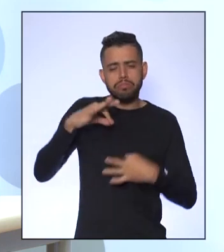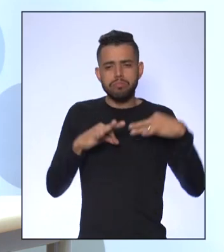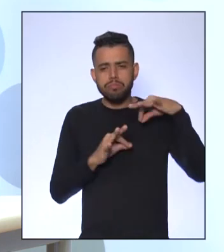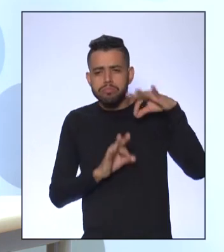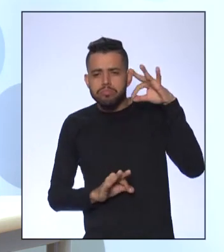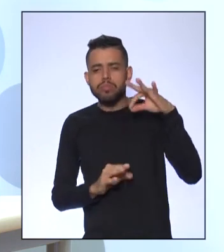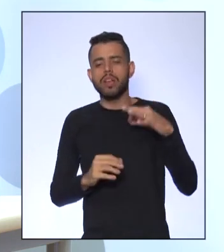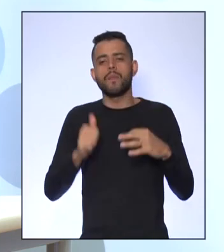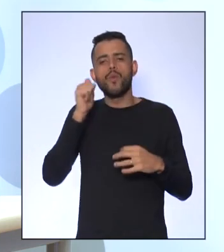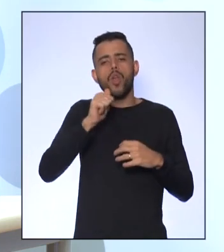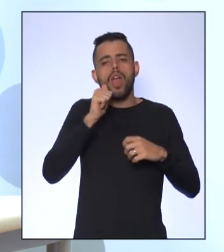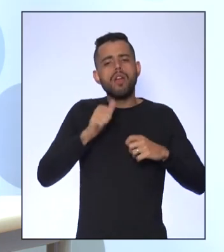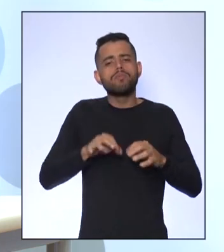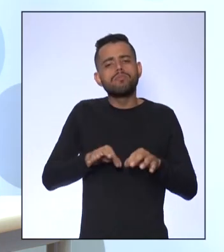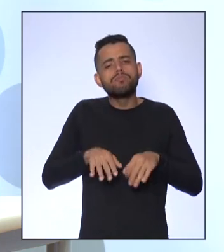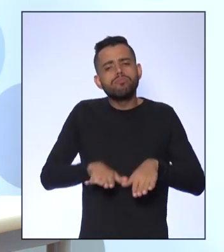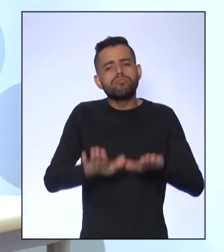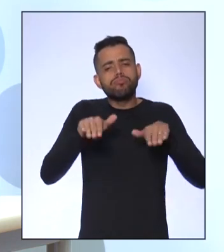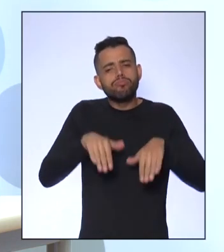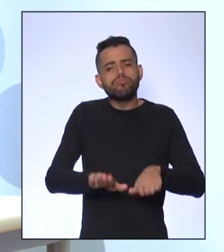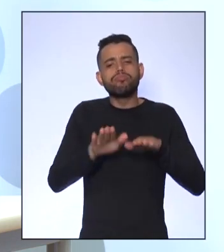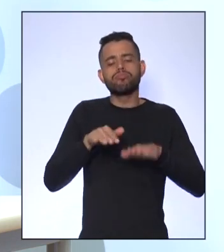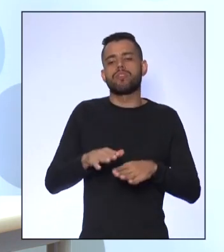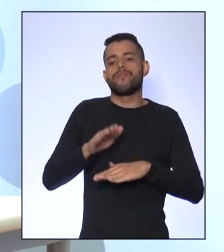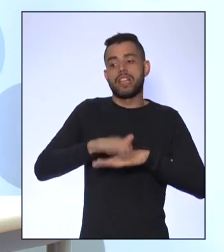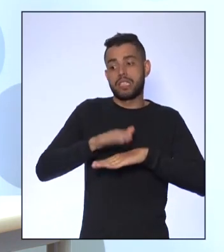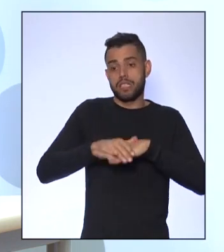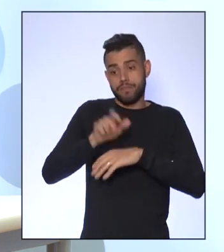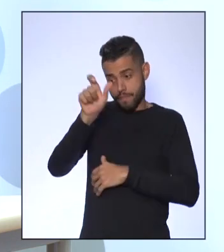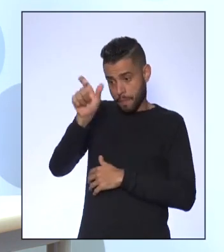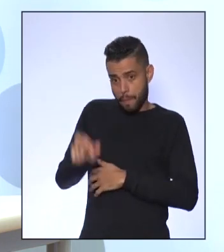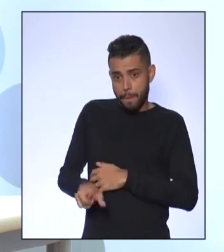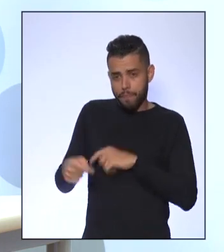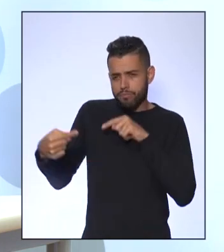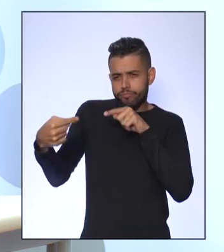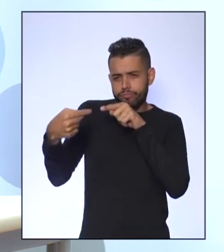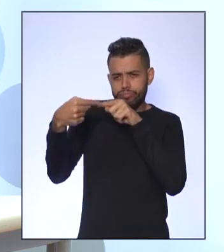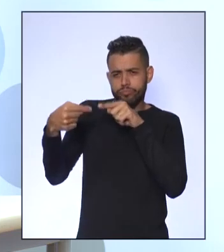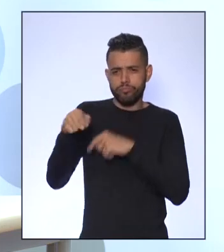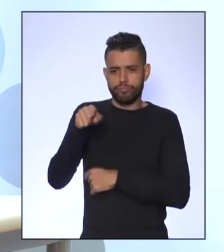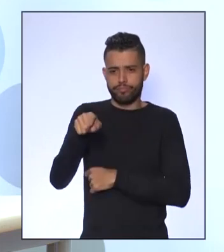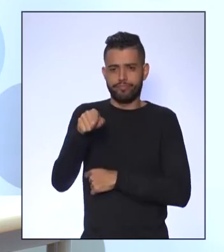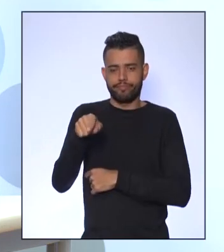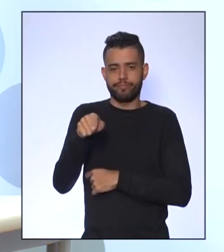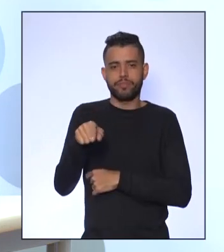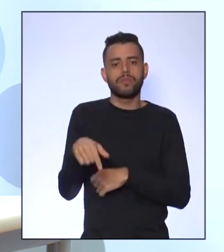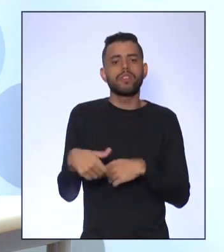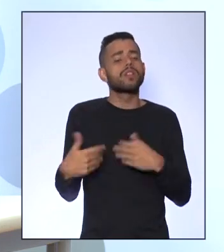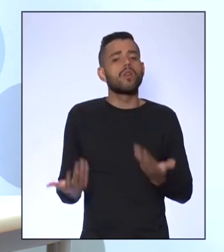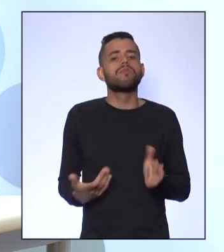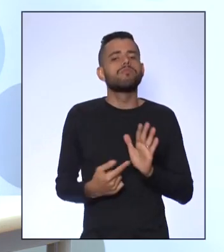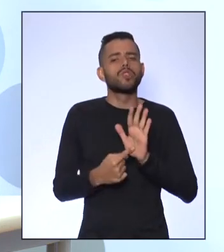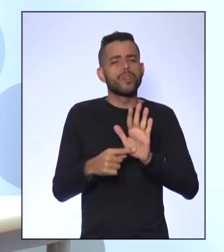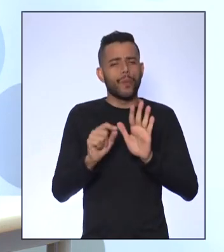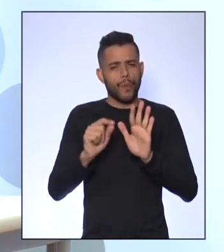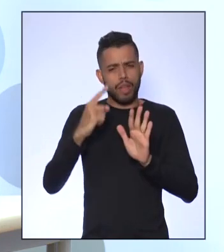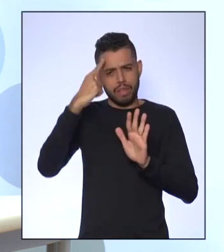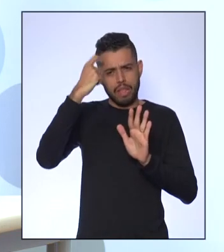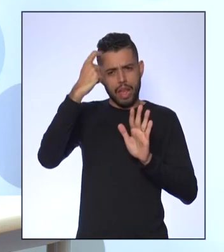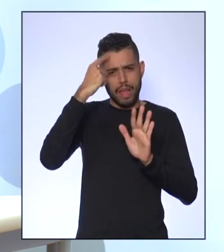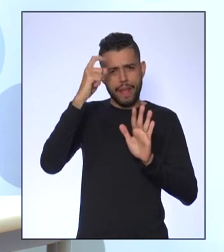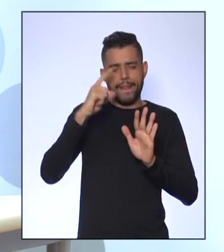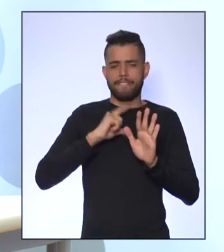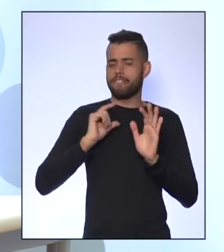uma costureira, ela fabricava essa roupa exclusivamente para você, nessa época. E se vendia essa ideia de que nós teríamos